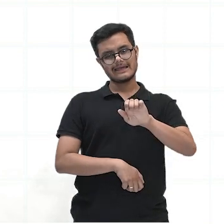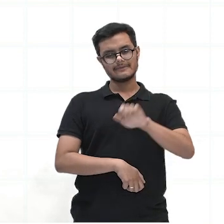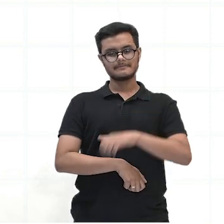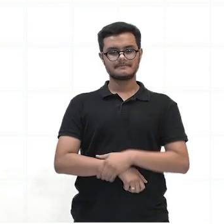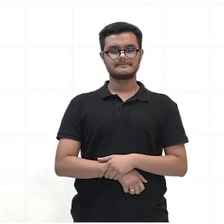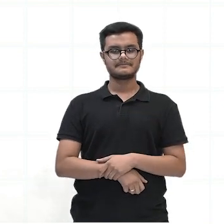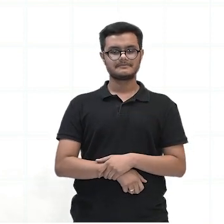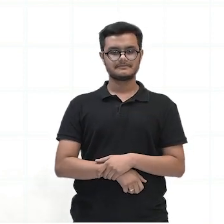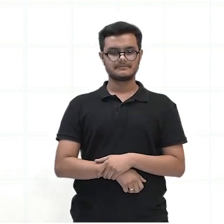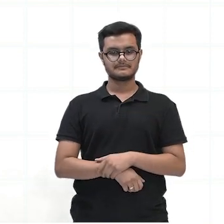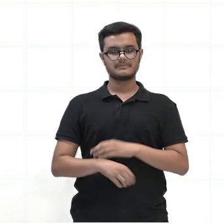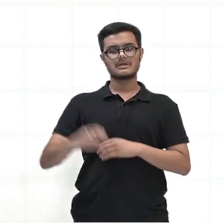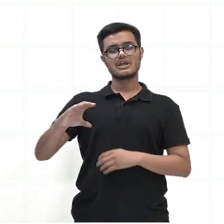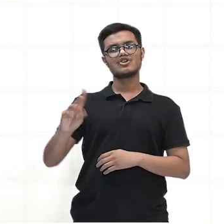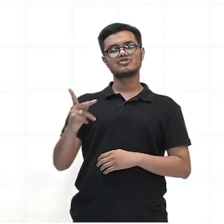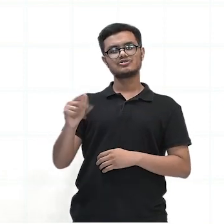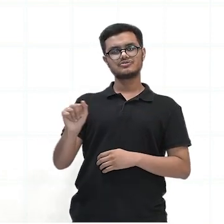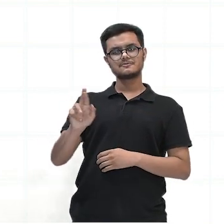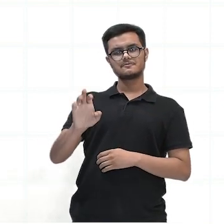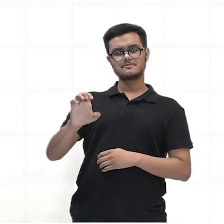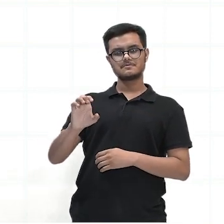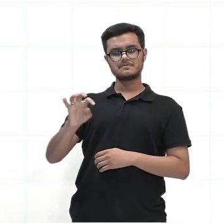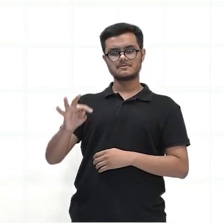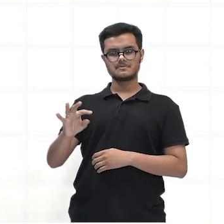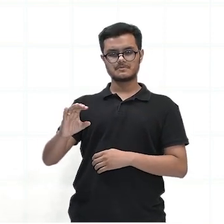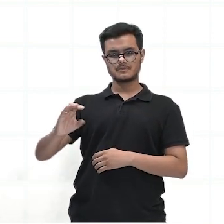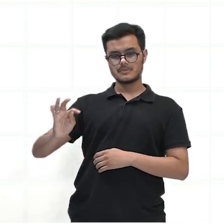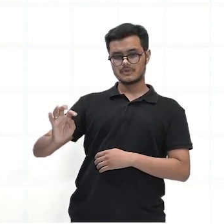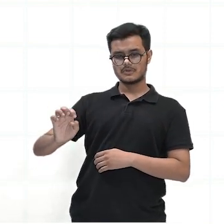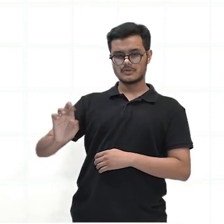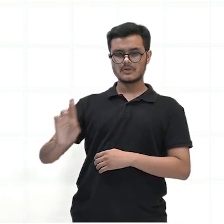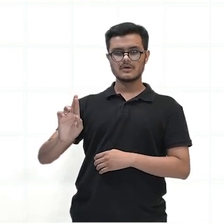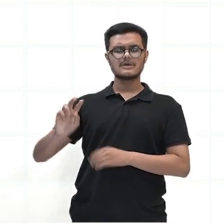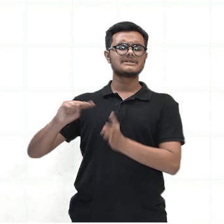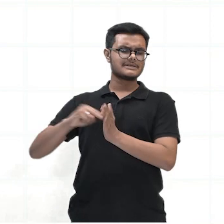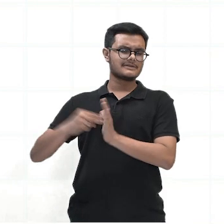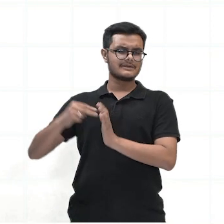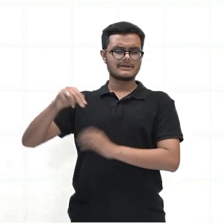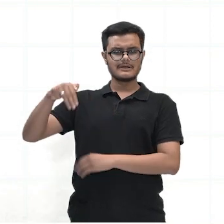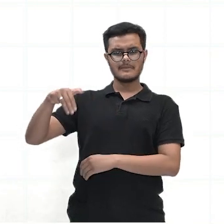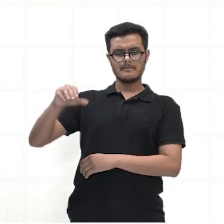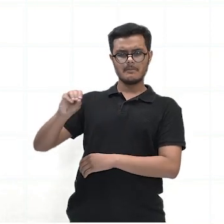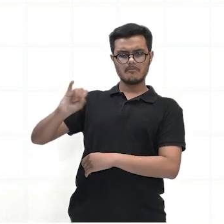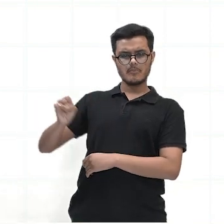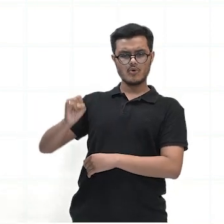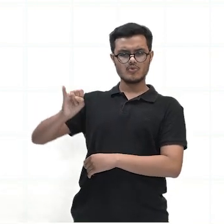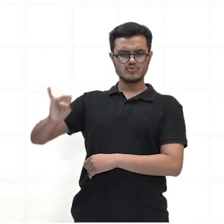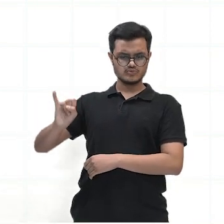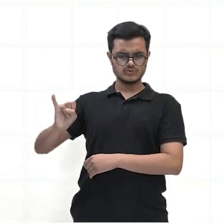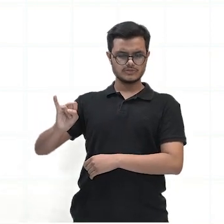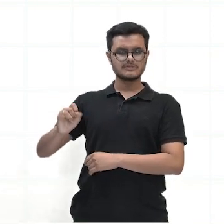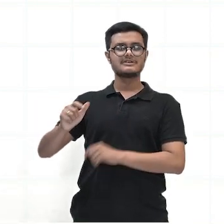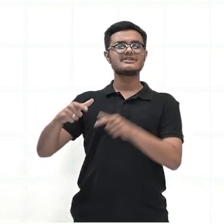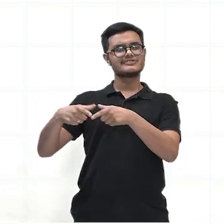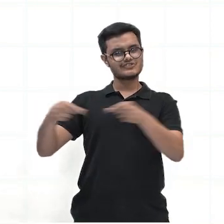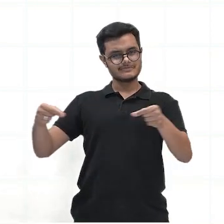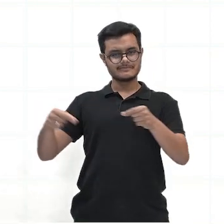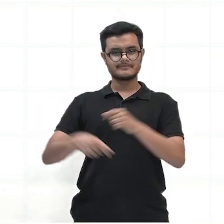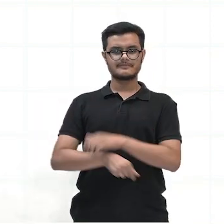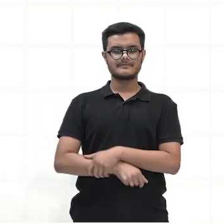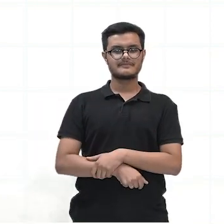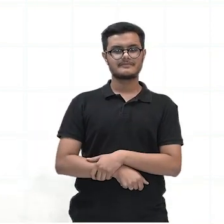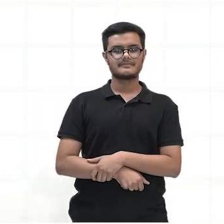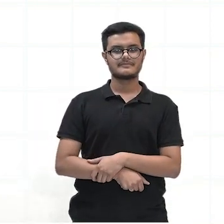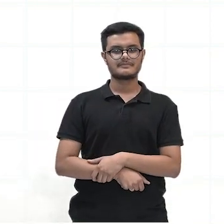and character, ok? Character, caractere, que é a palavra molde.